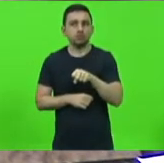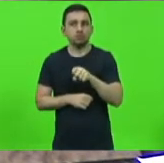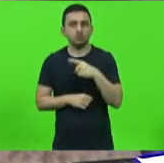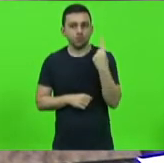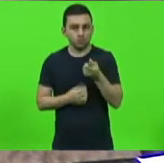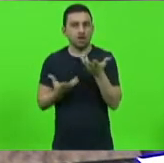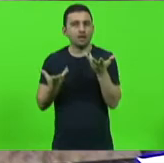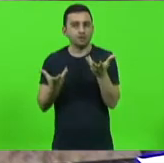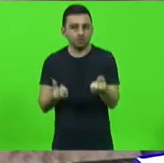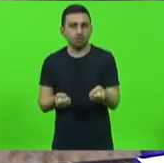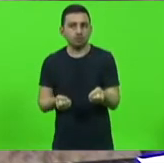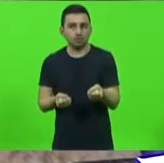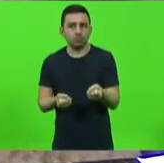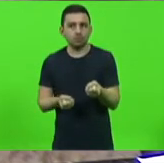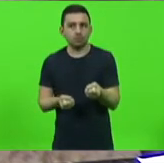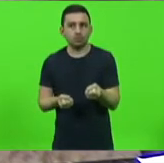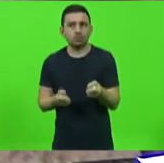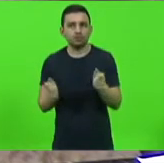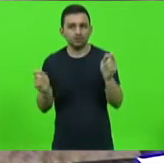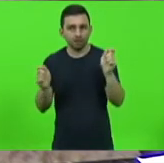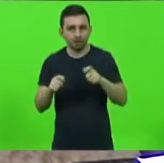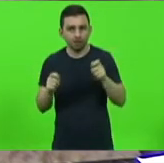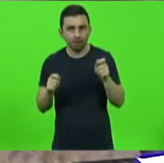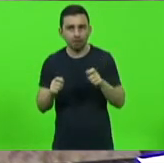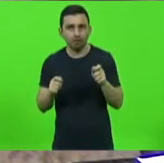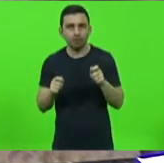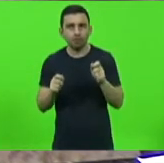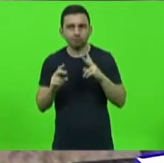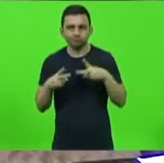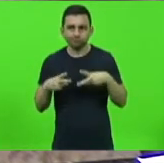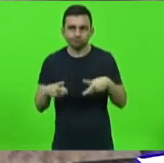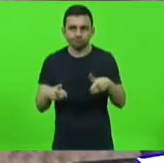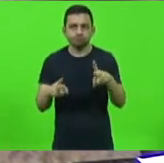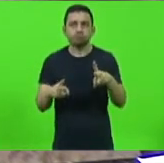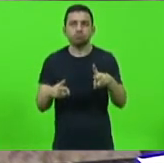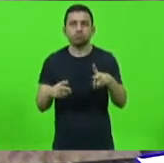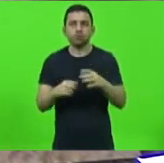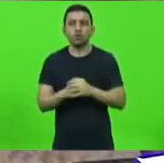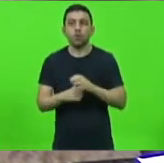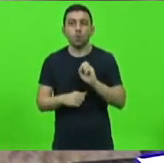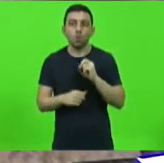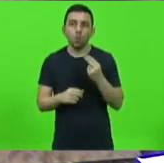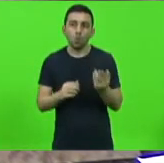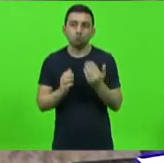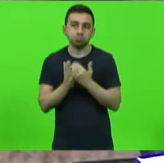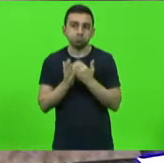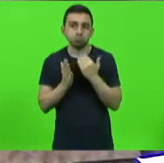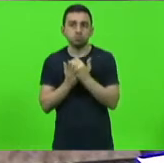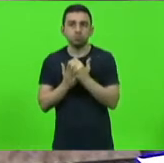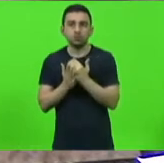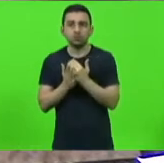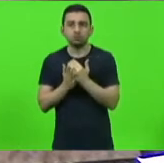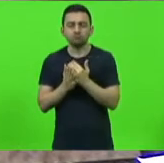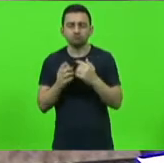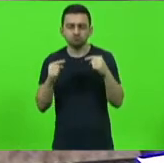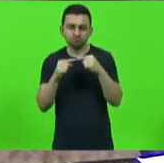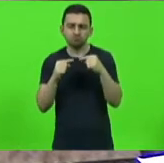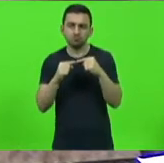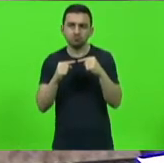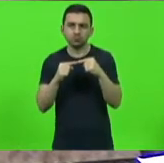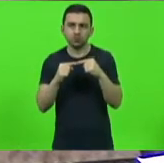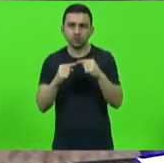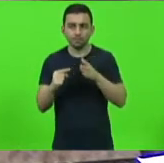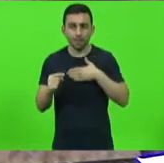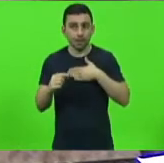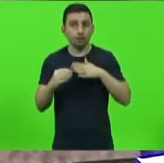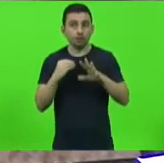aceita que possa continuar ou ter um aumento deste nível. E a minha emenda,